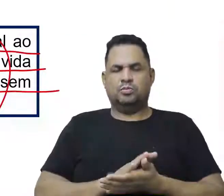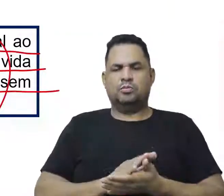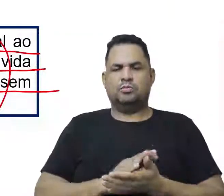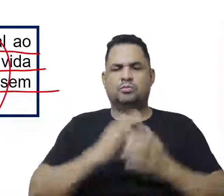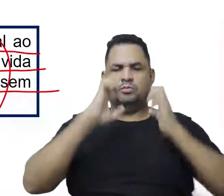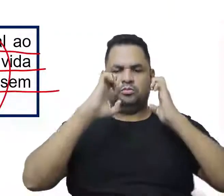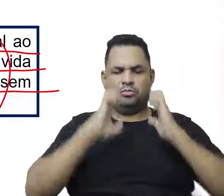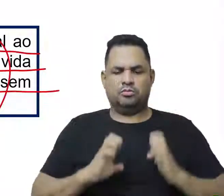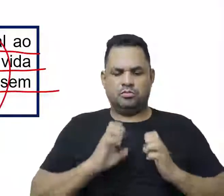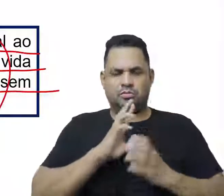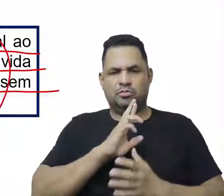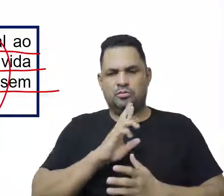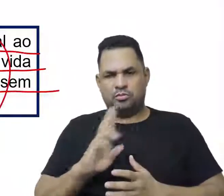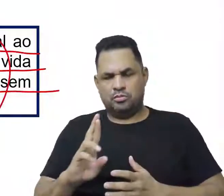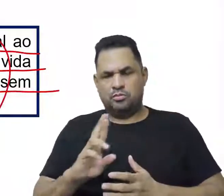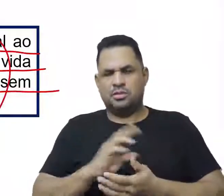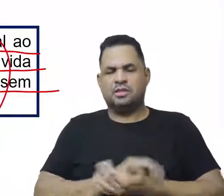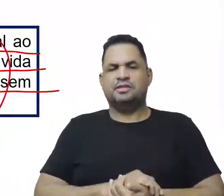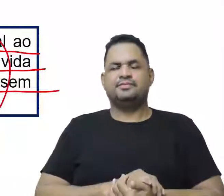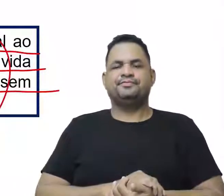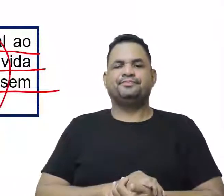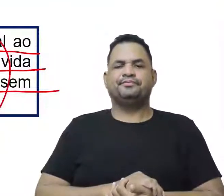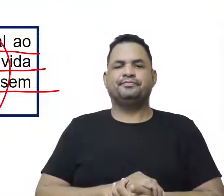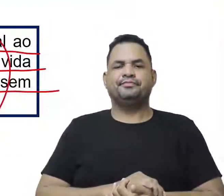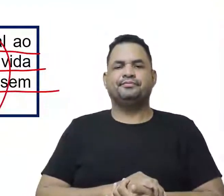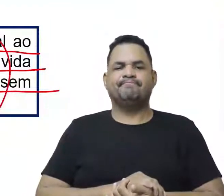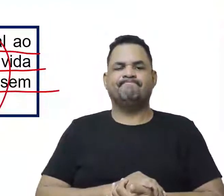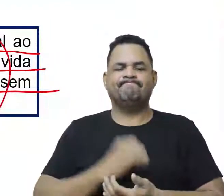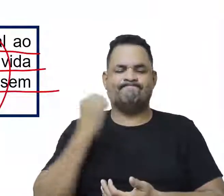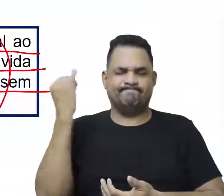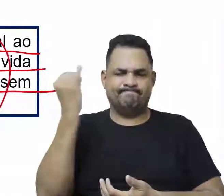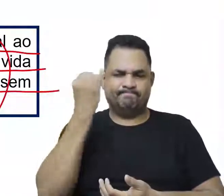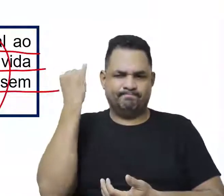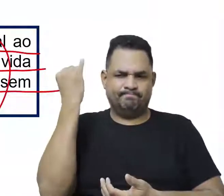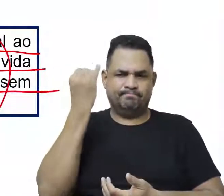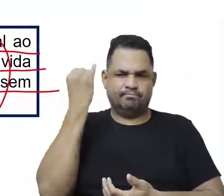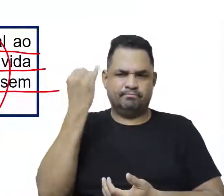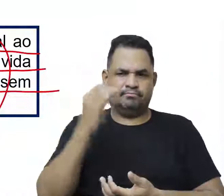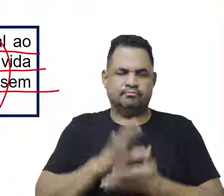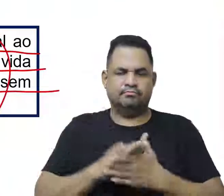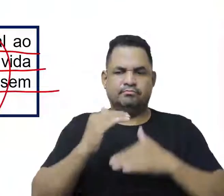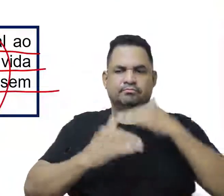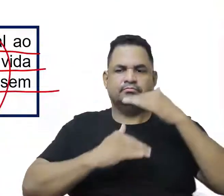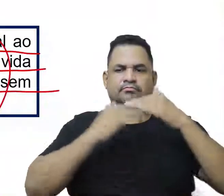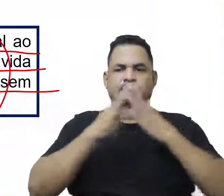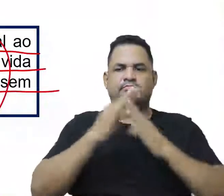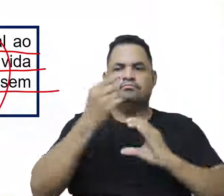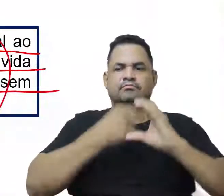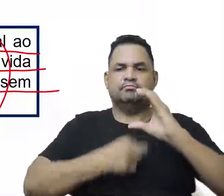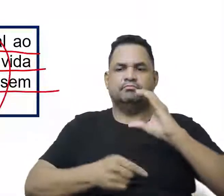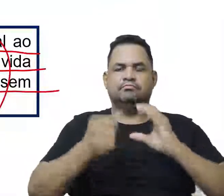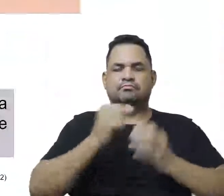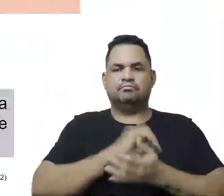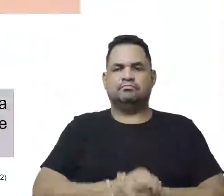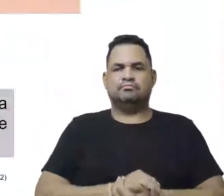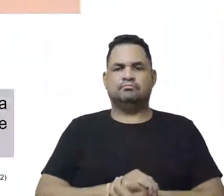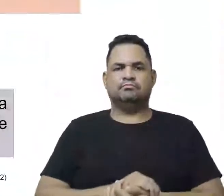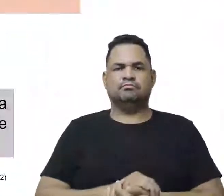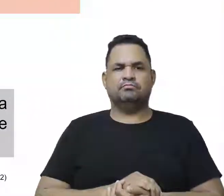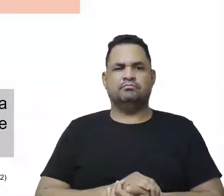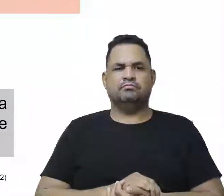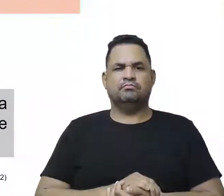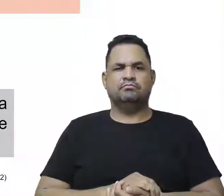Ou seja a religião né ela foi importantíssimo para esse desenvolvimento desse capitalismo